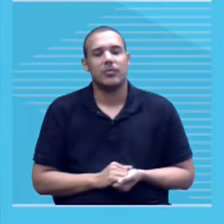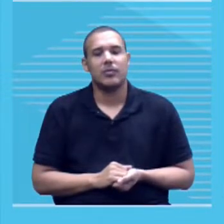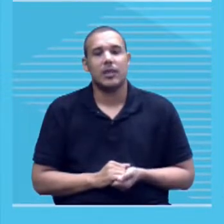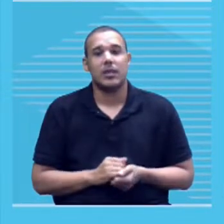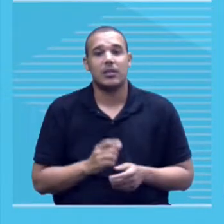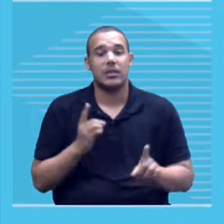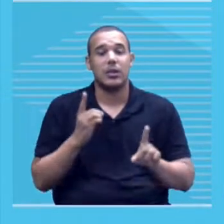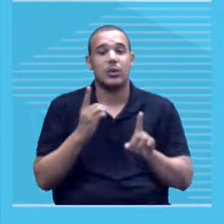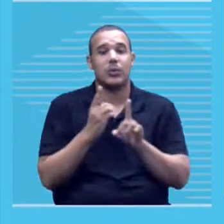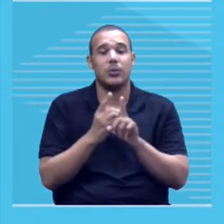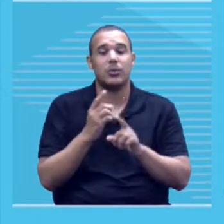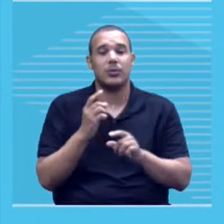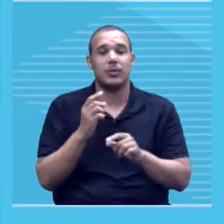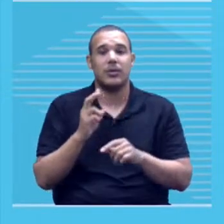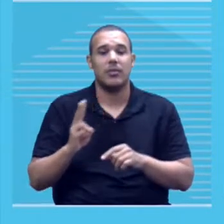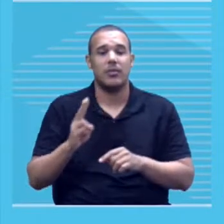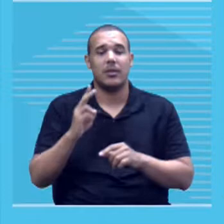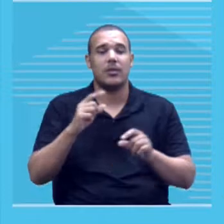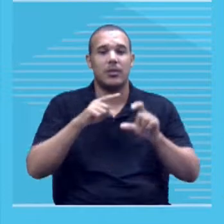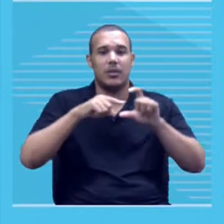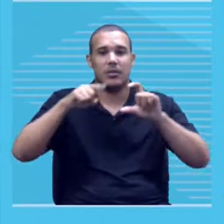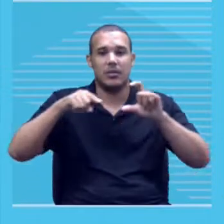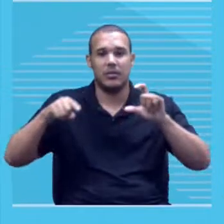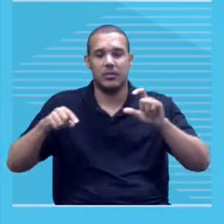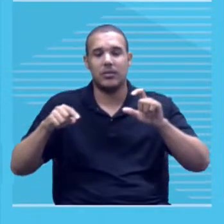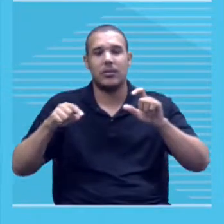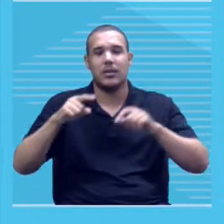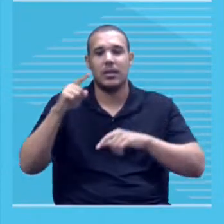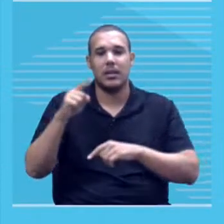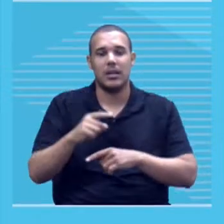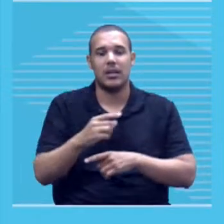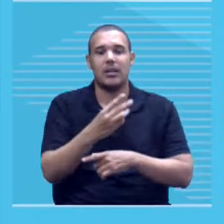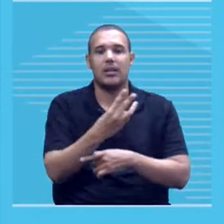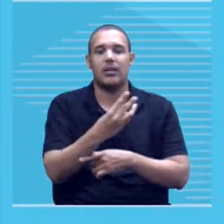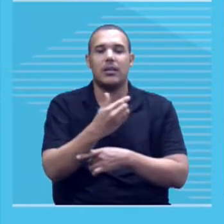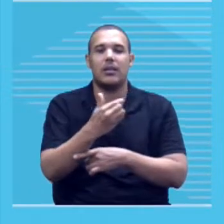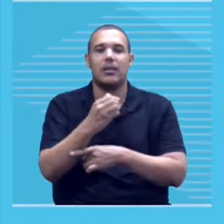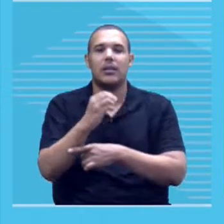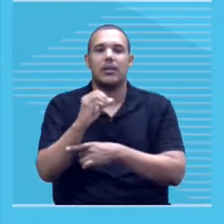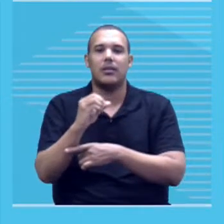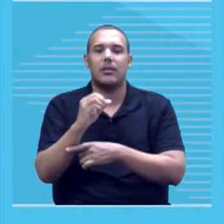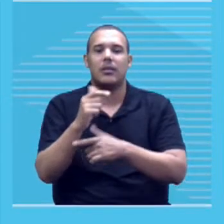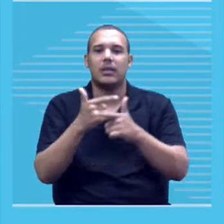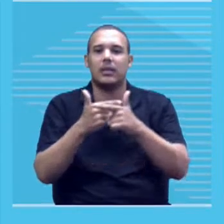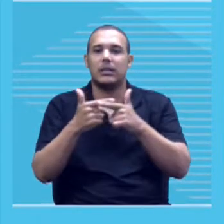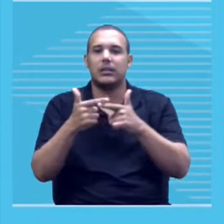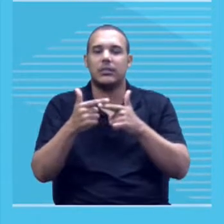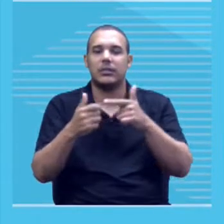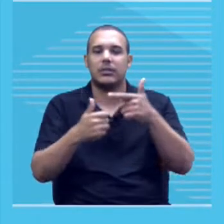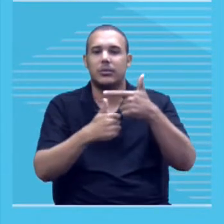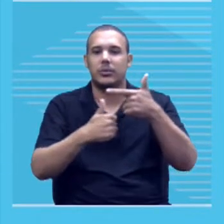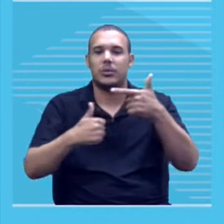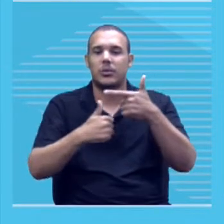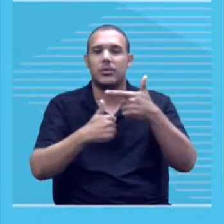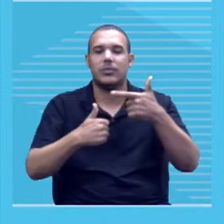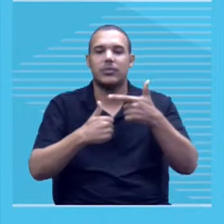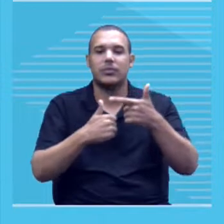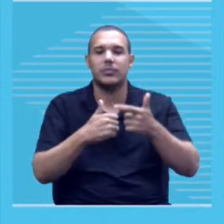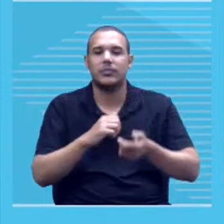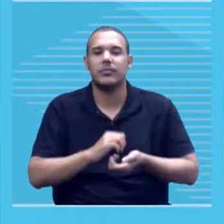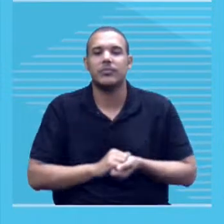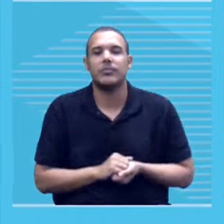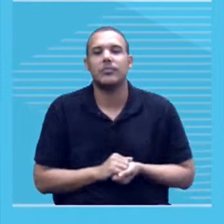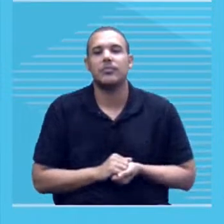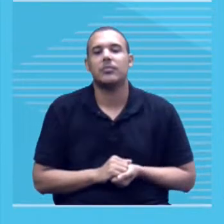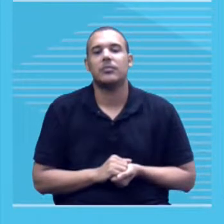corrente, onde seria 320 dividido por 11, onde esse valor